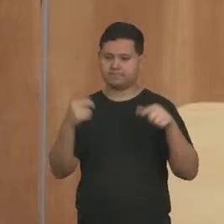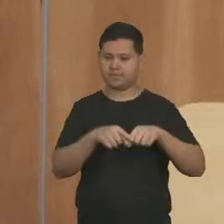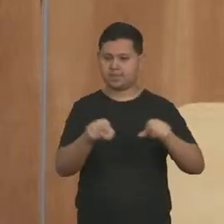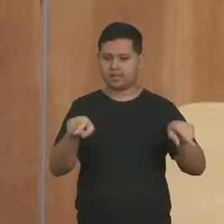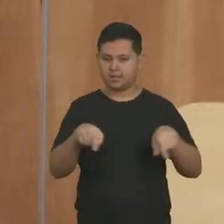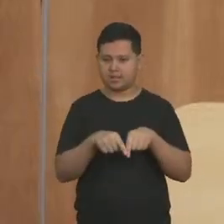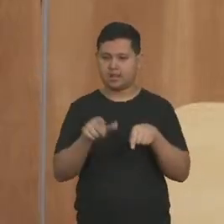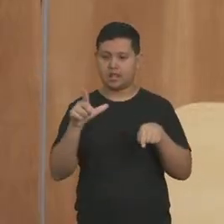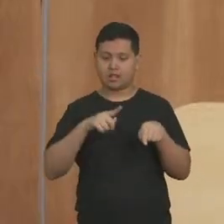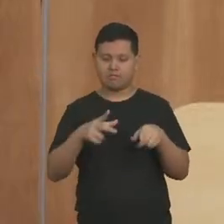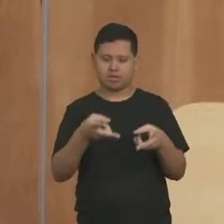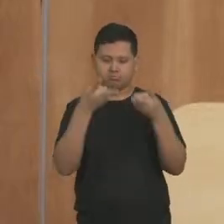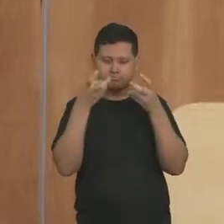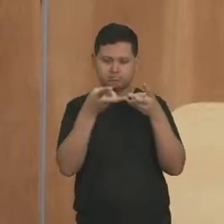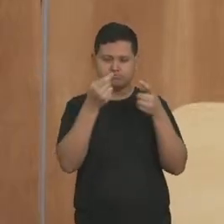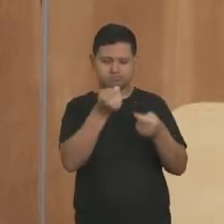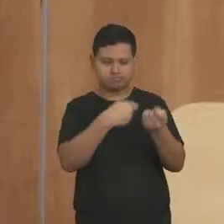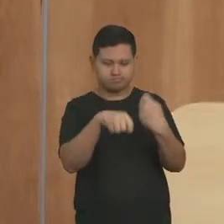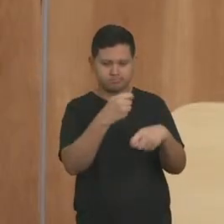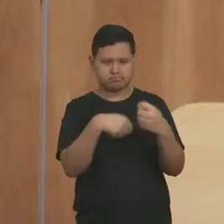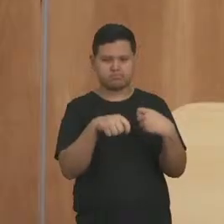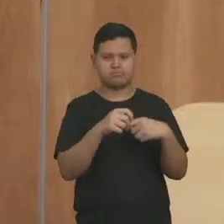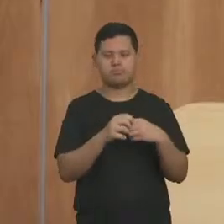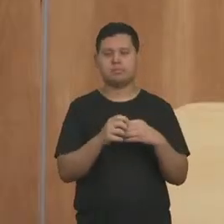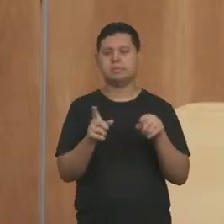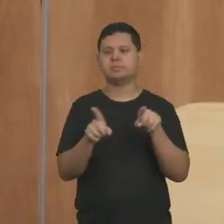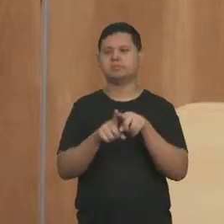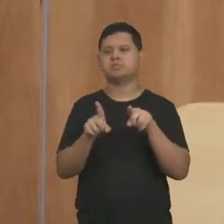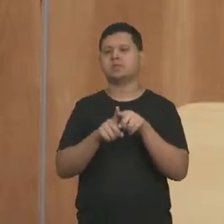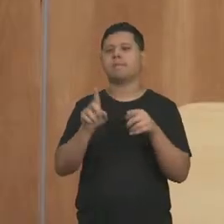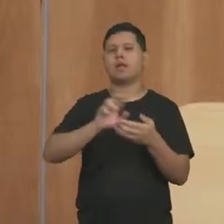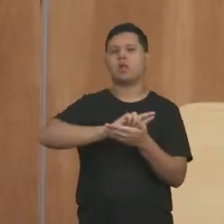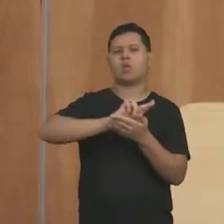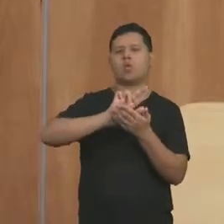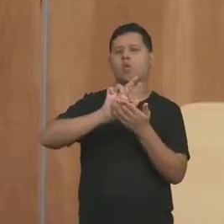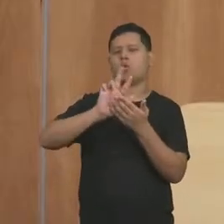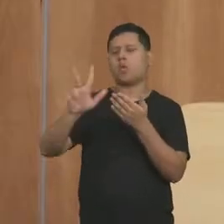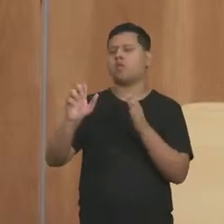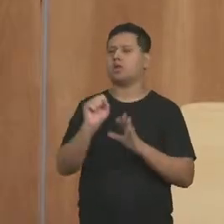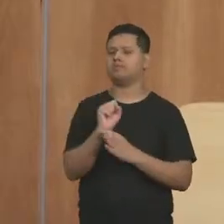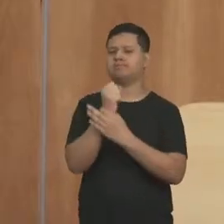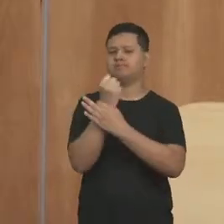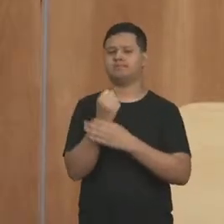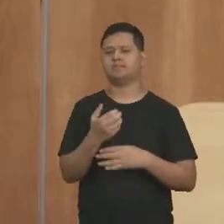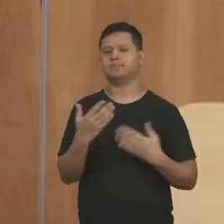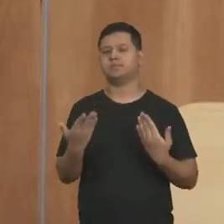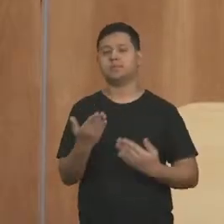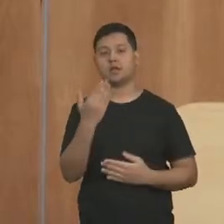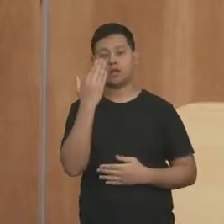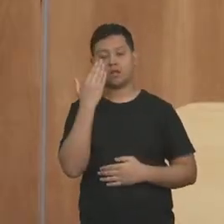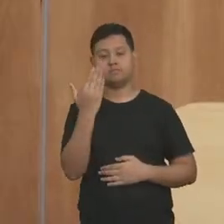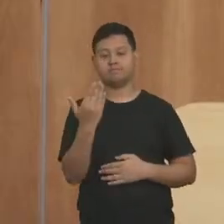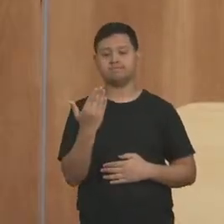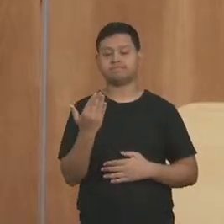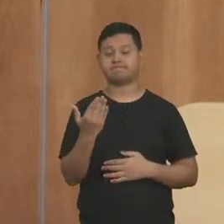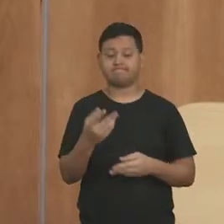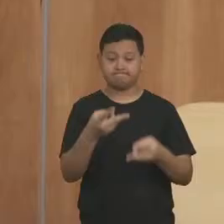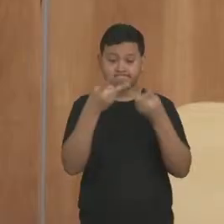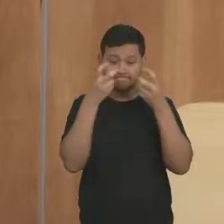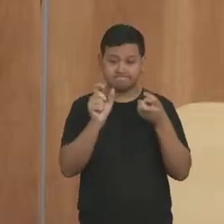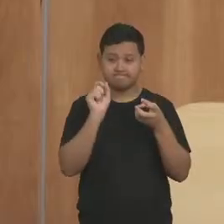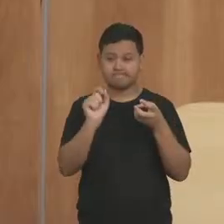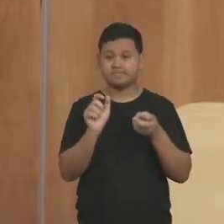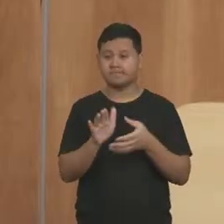de relevante interesse ecológico e outras unidades de proteção. Então, é mais do que notório que